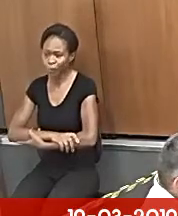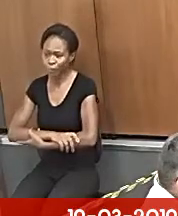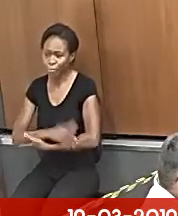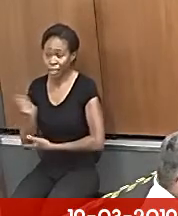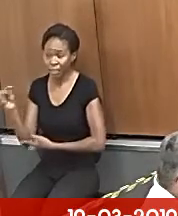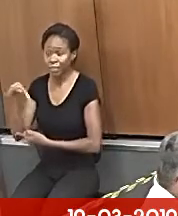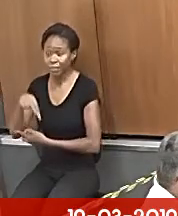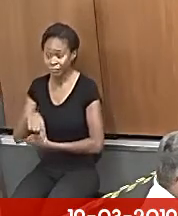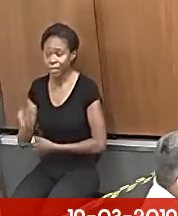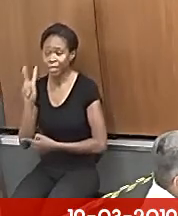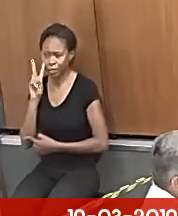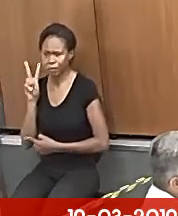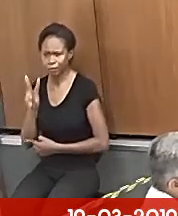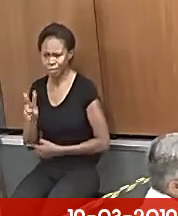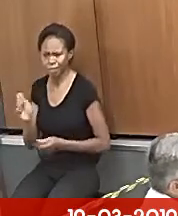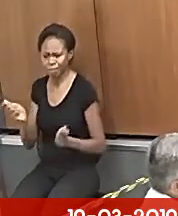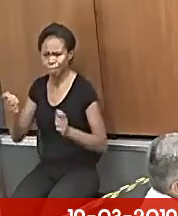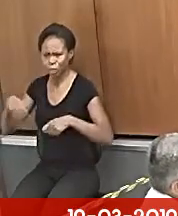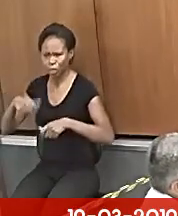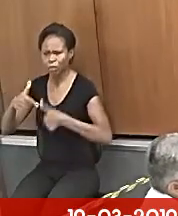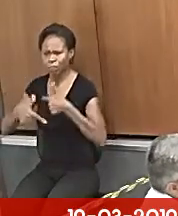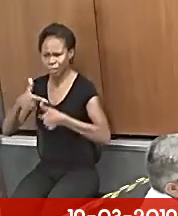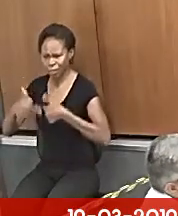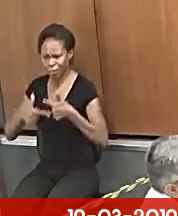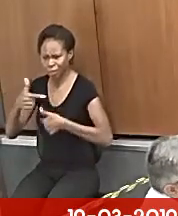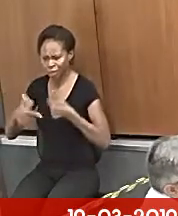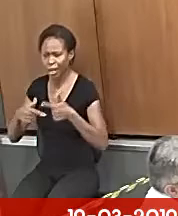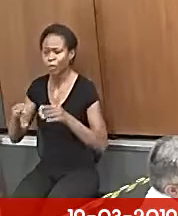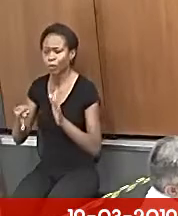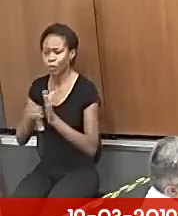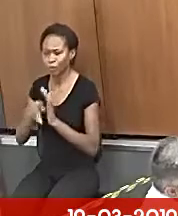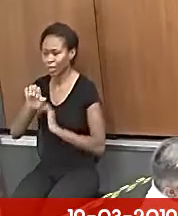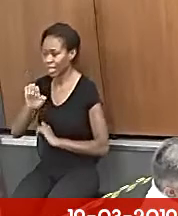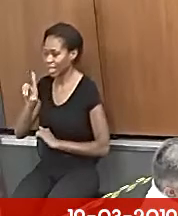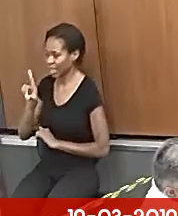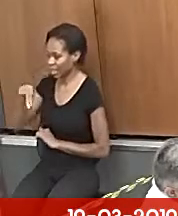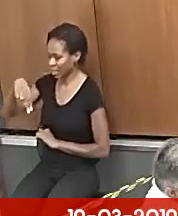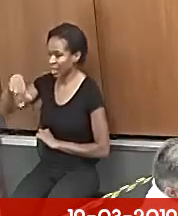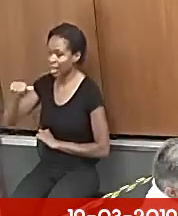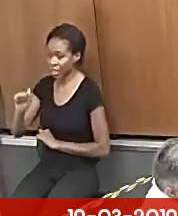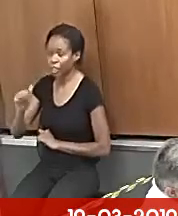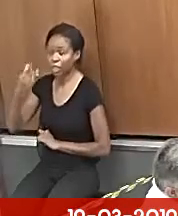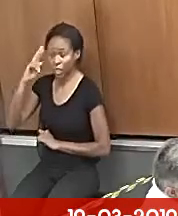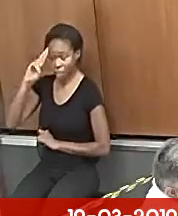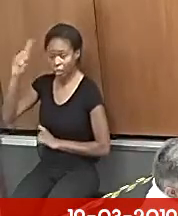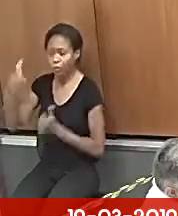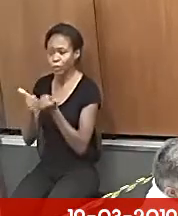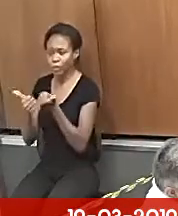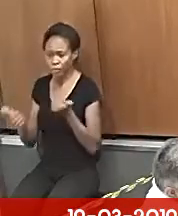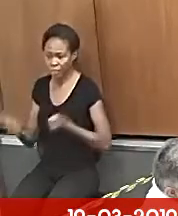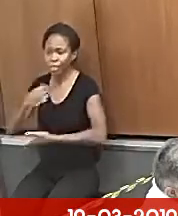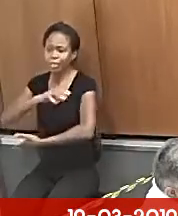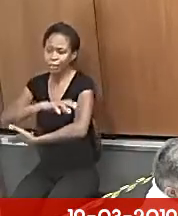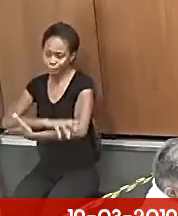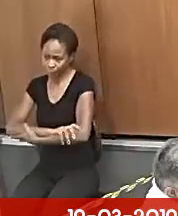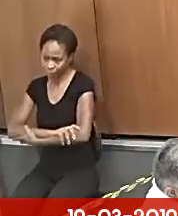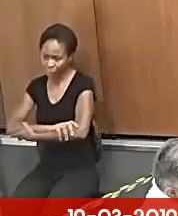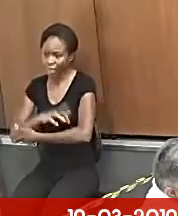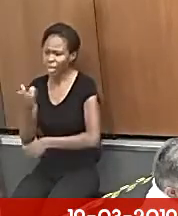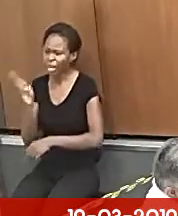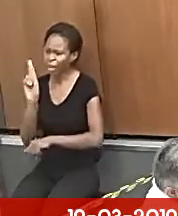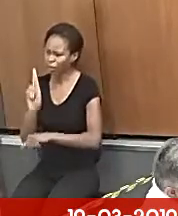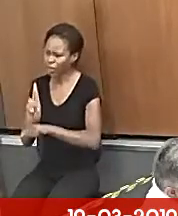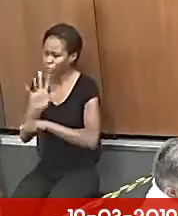e ver o potencial de trabalho que a édia e toda a diretoria faz na associação associação que é referência